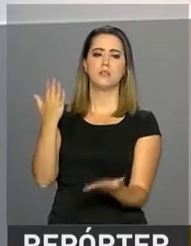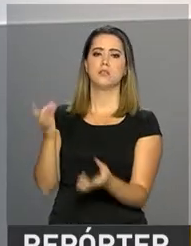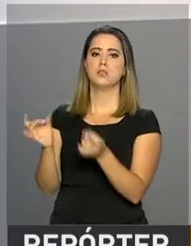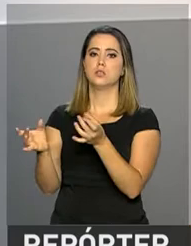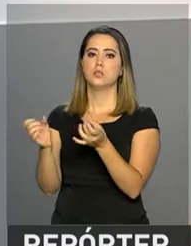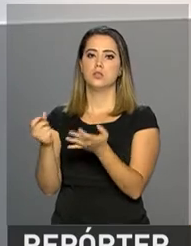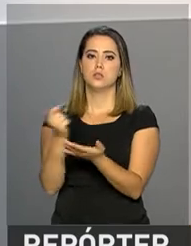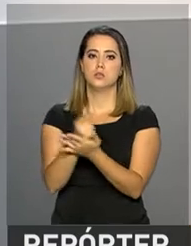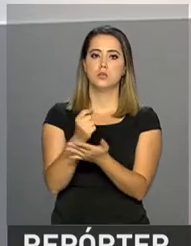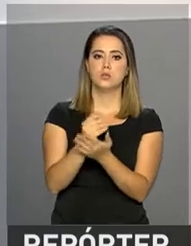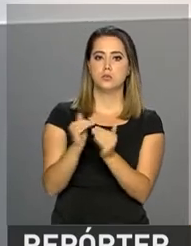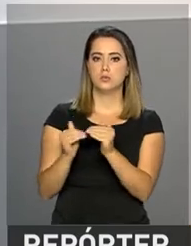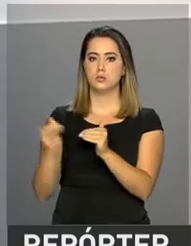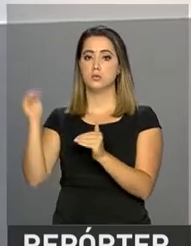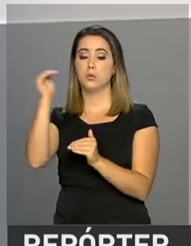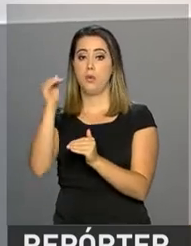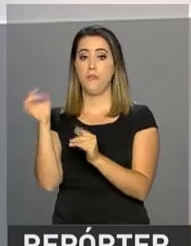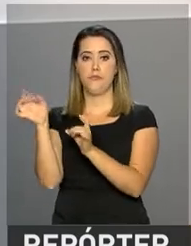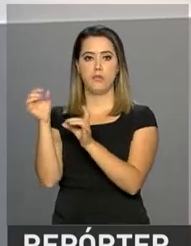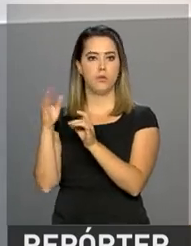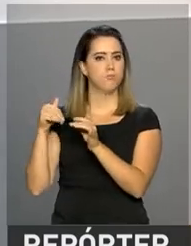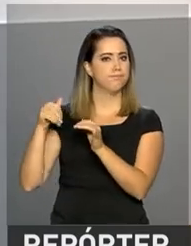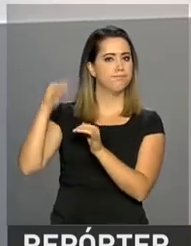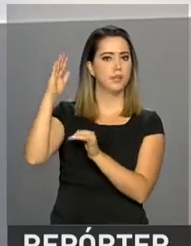brasileira registrou superávit de